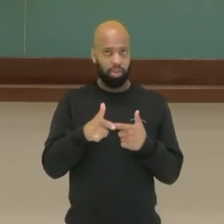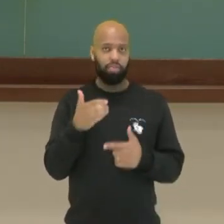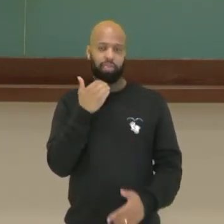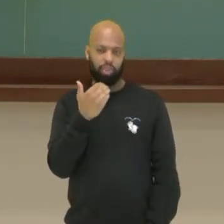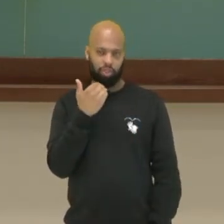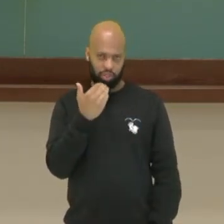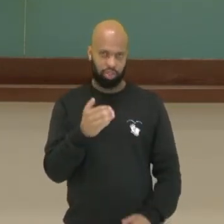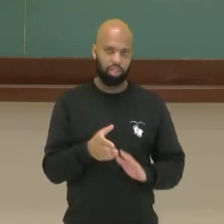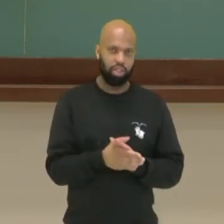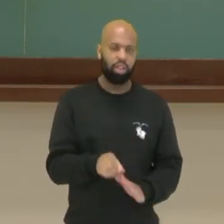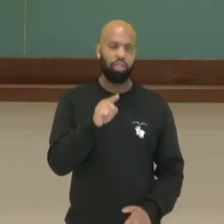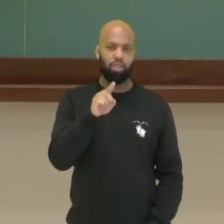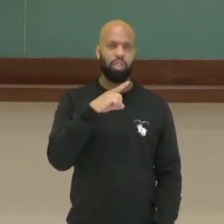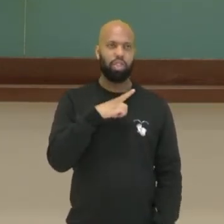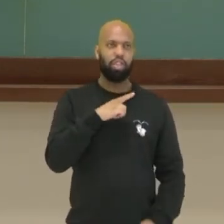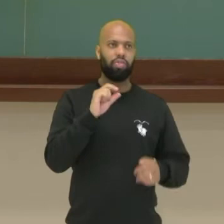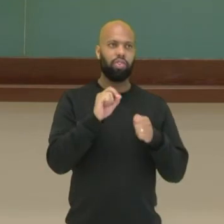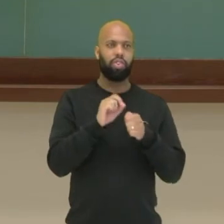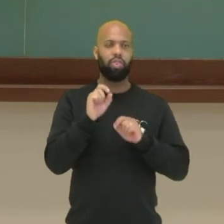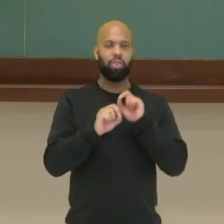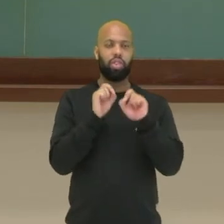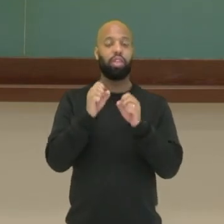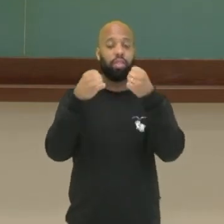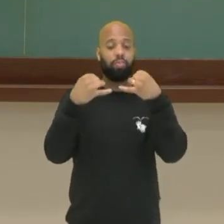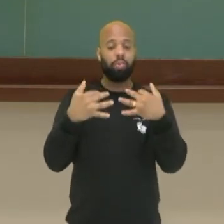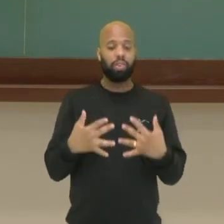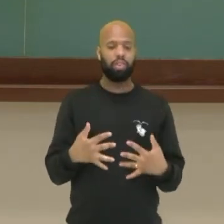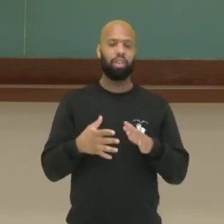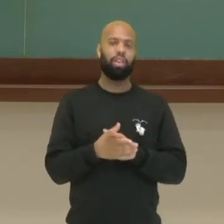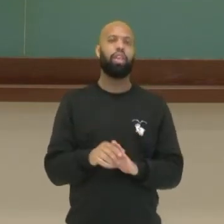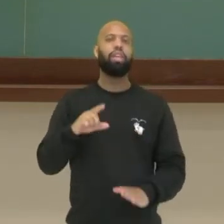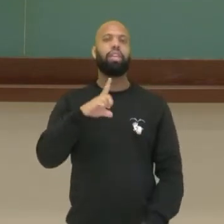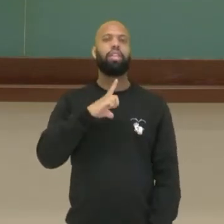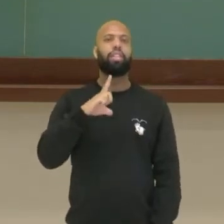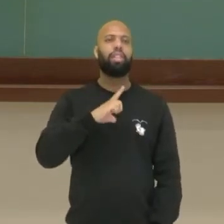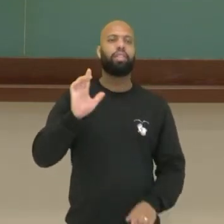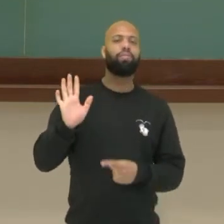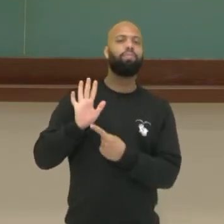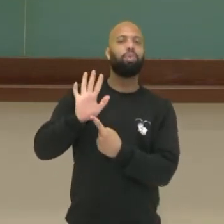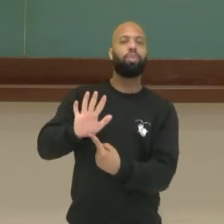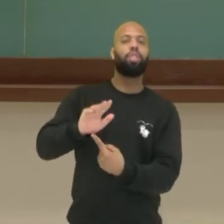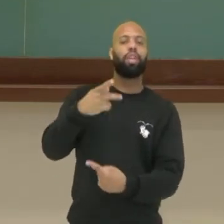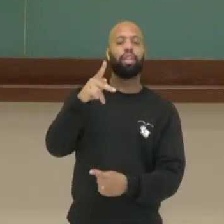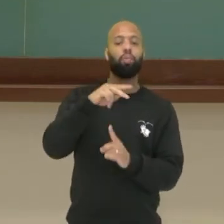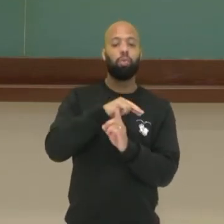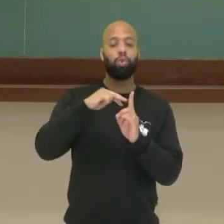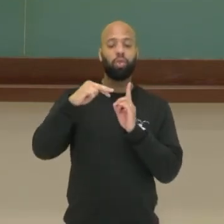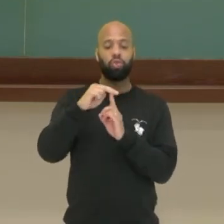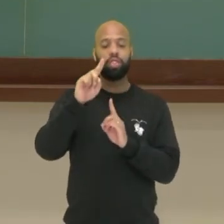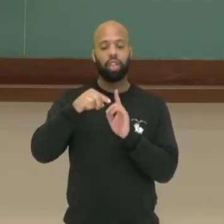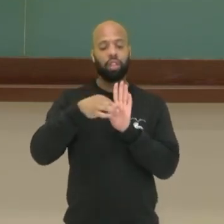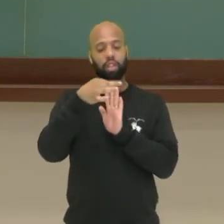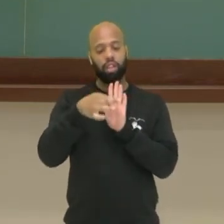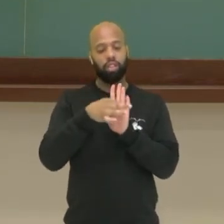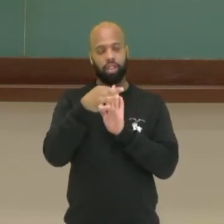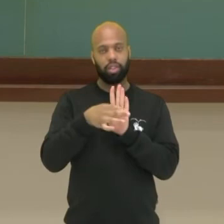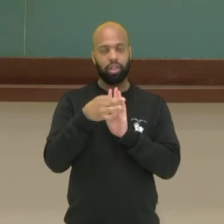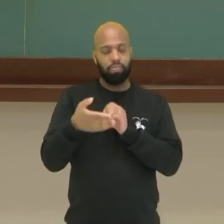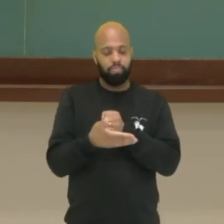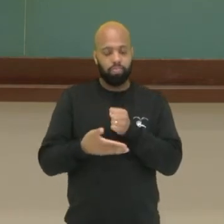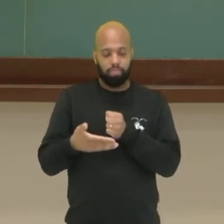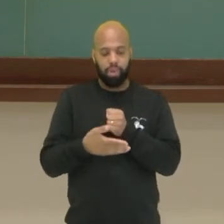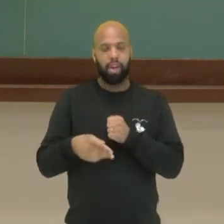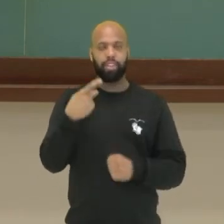Você precisa fazer o quê? Justificar. Então você tem que trazer um argumento que sustente a